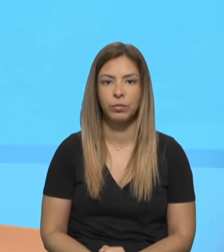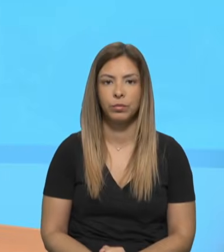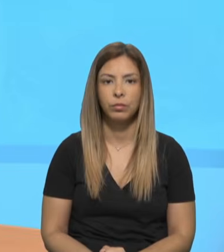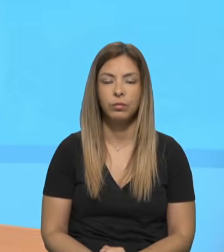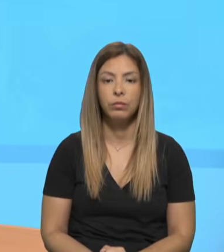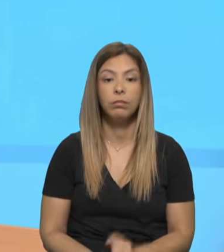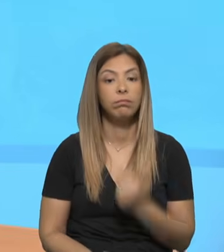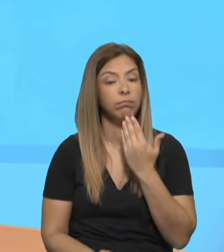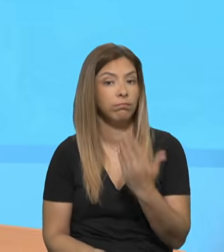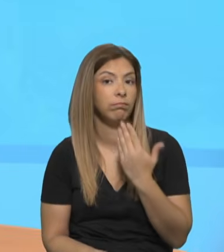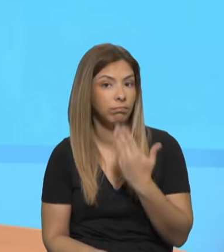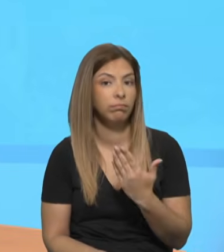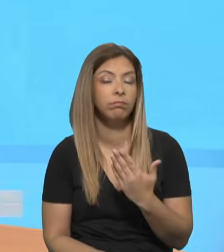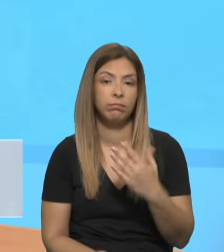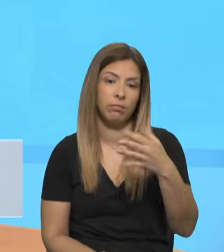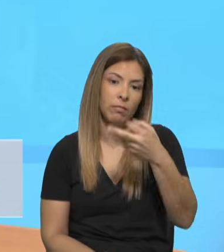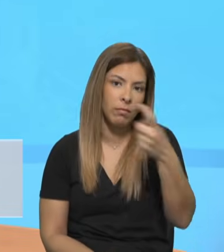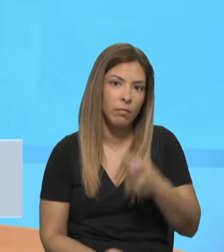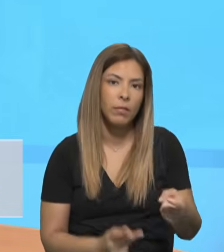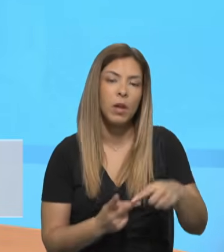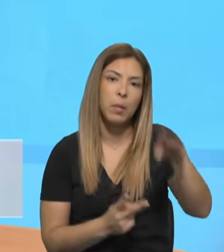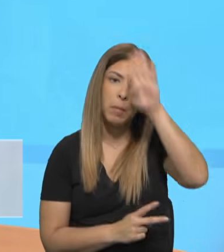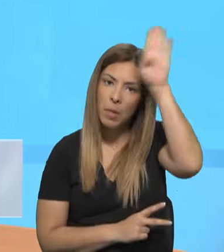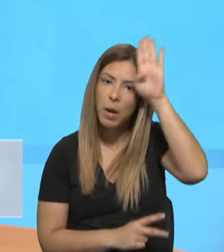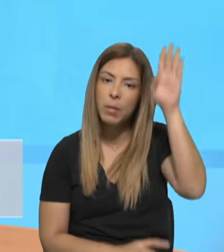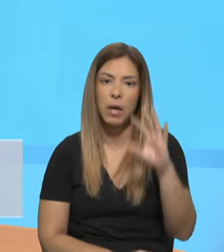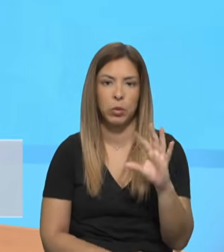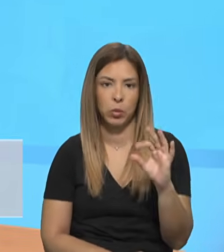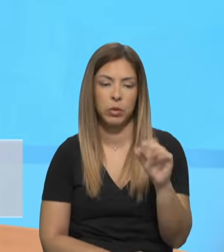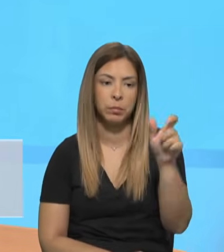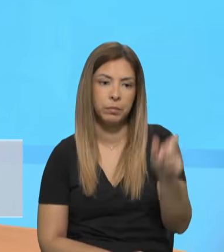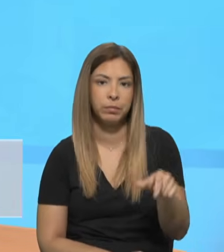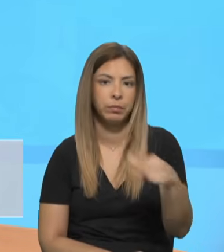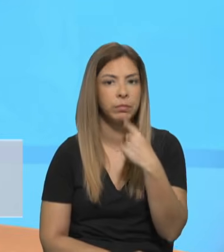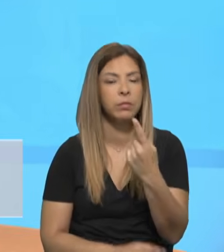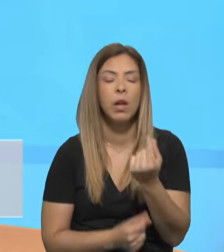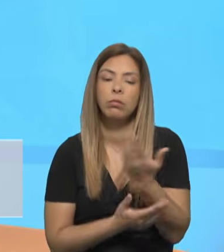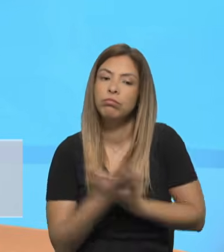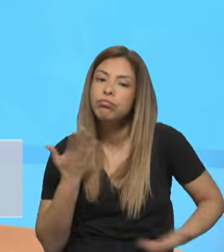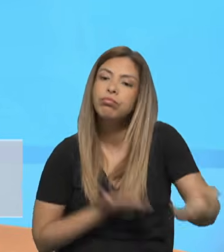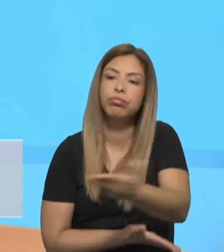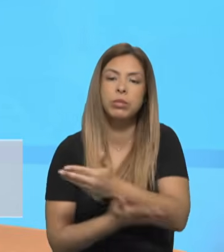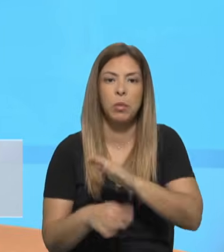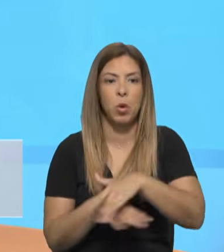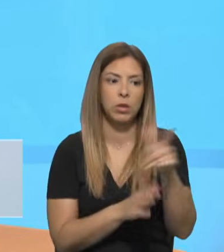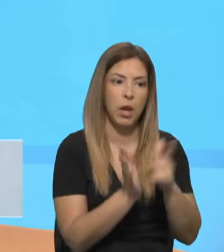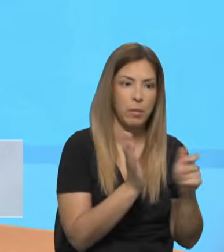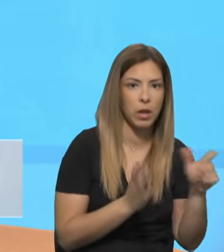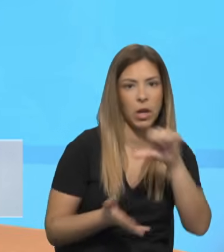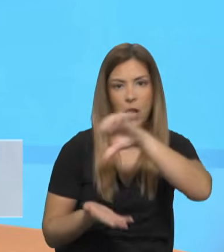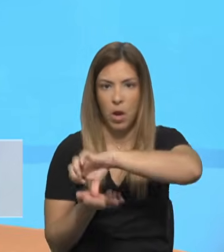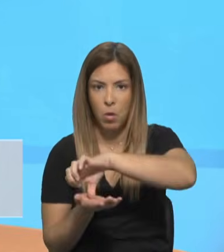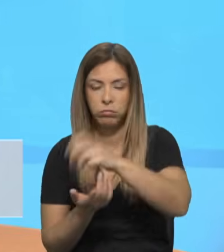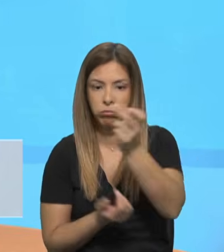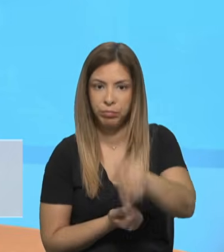Apelos à paz do Papa Leão XIV, momentos antes de anúncios de negociações entre os Estados Unidos e o Irão, que